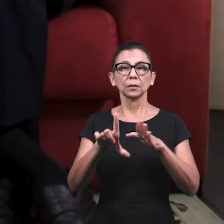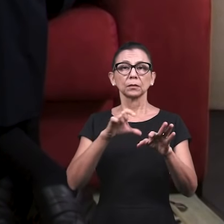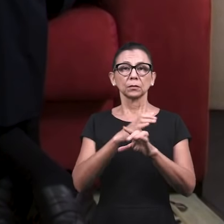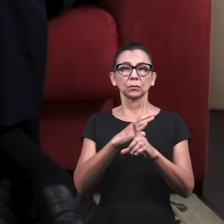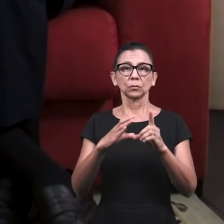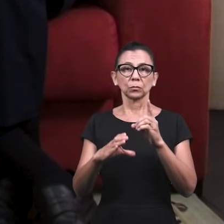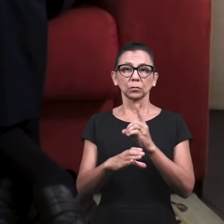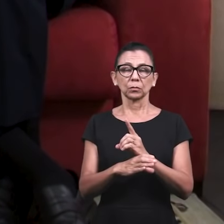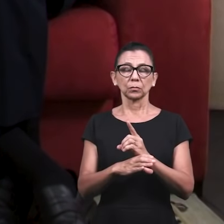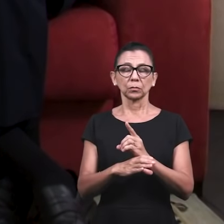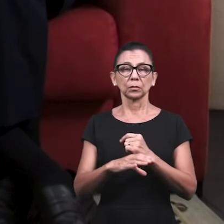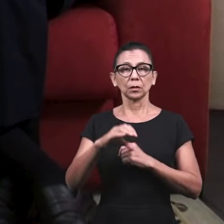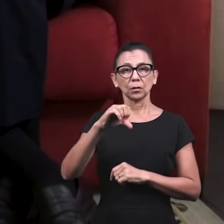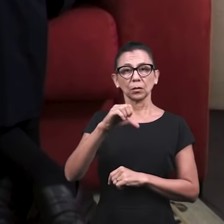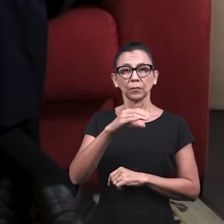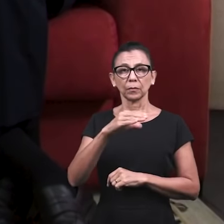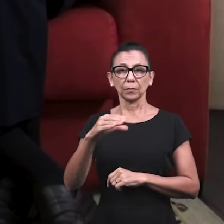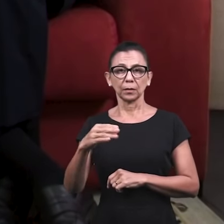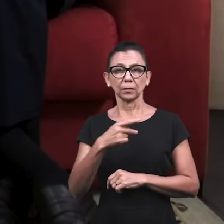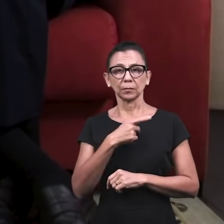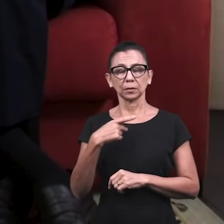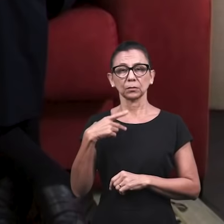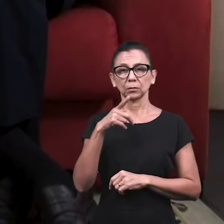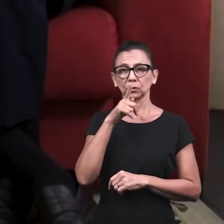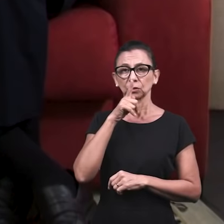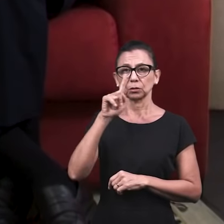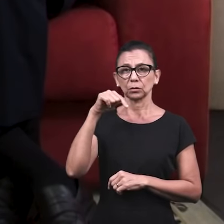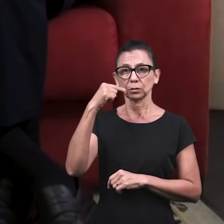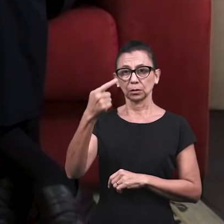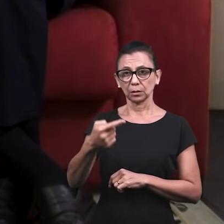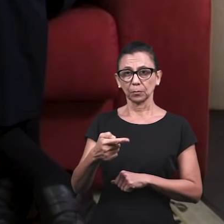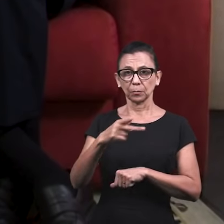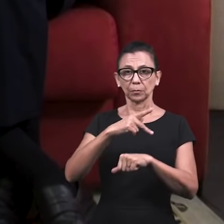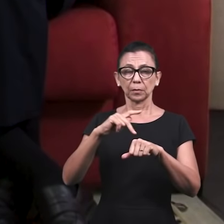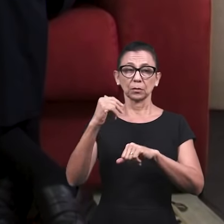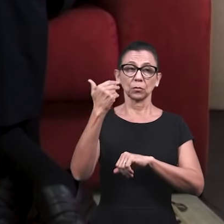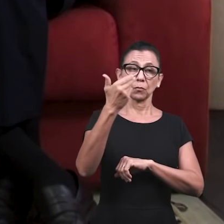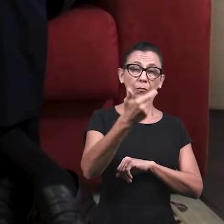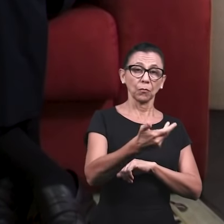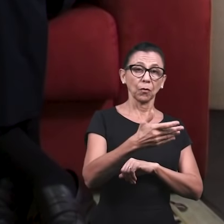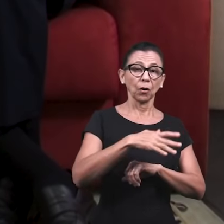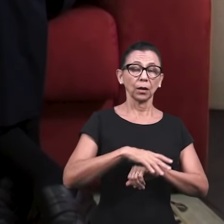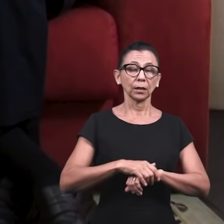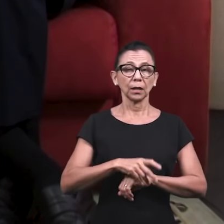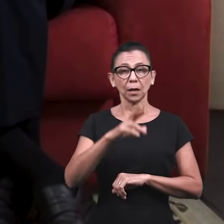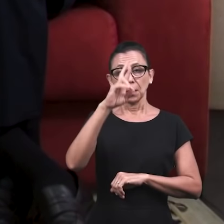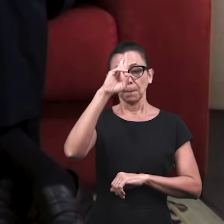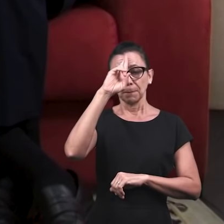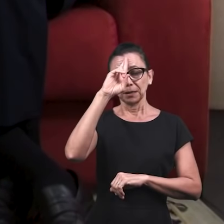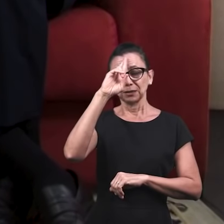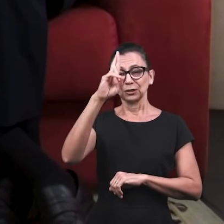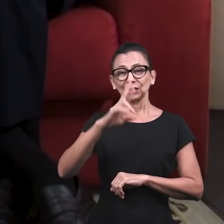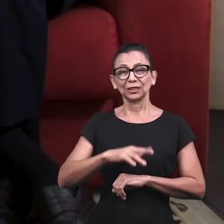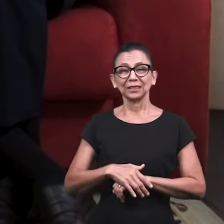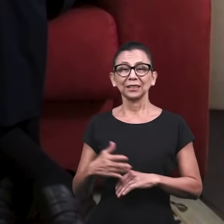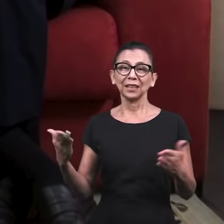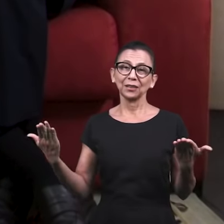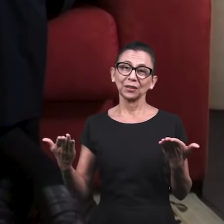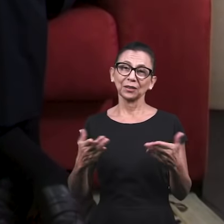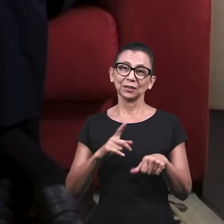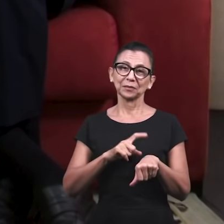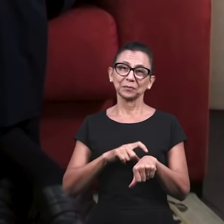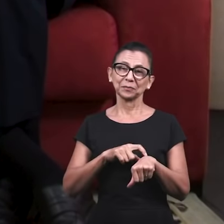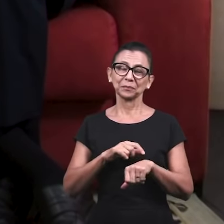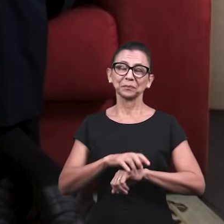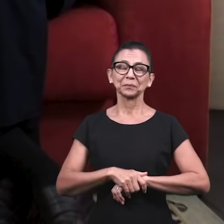às 9h30, com o pastor Gilson, depois os vídeos recebidos do exterior, às 12 horas, e agora é a nossa vez, é o nosso